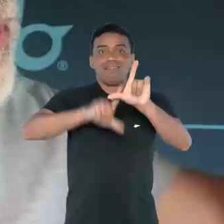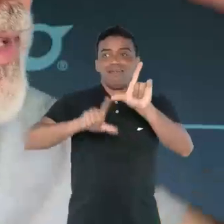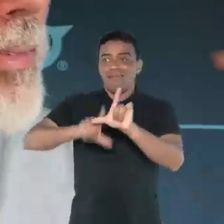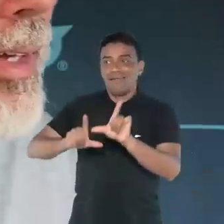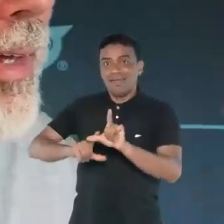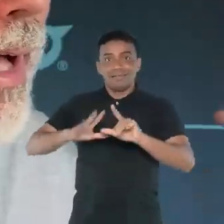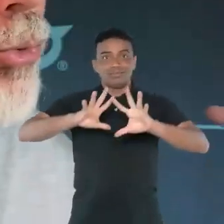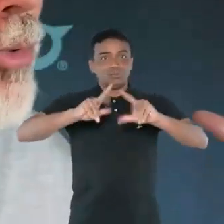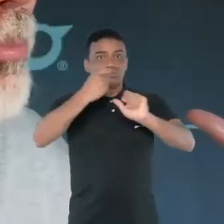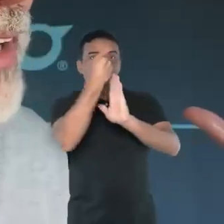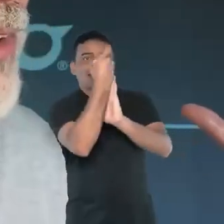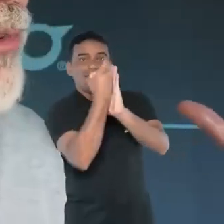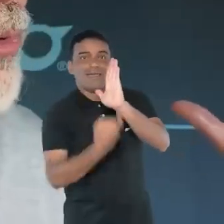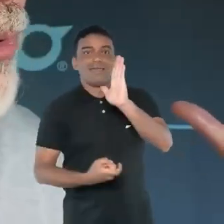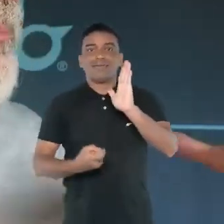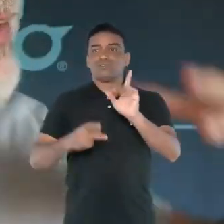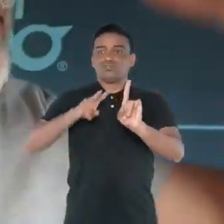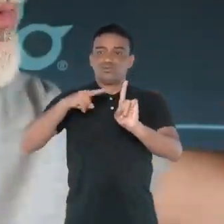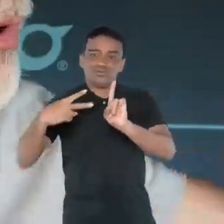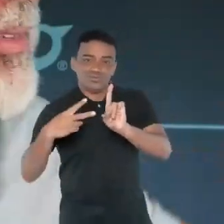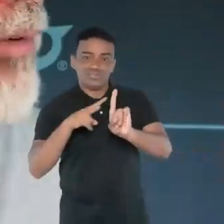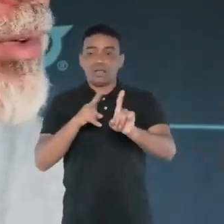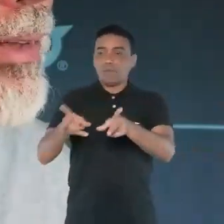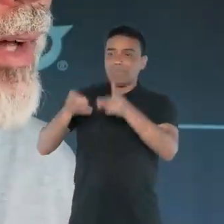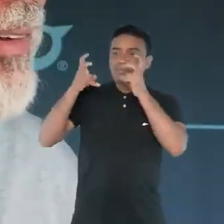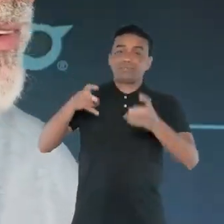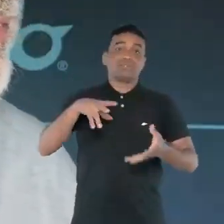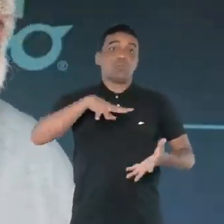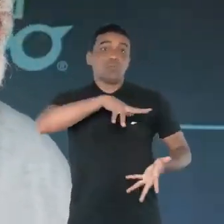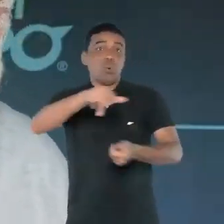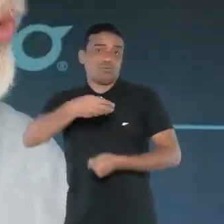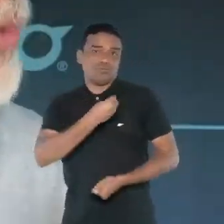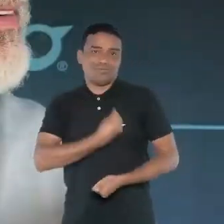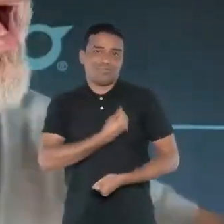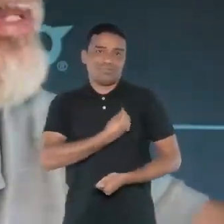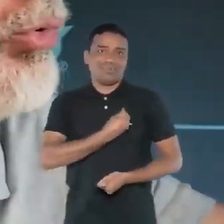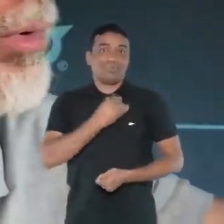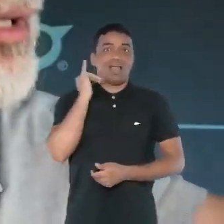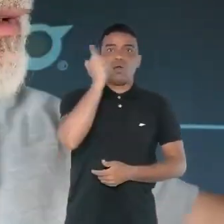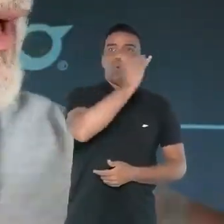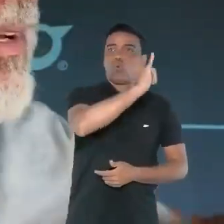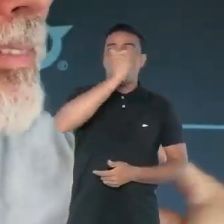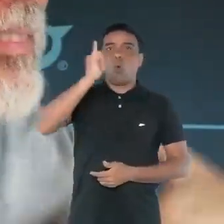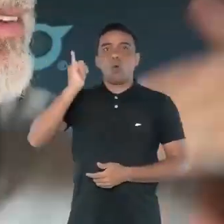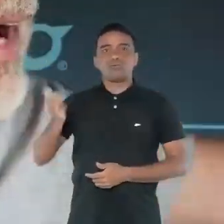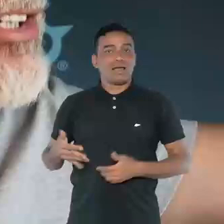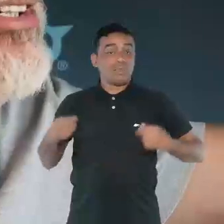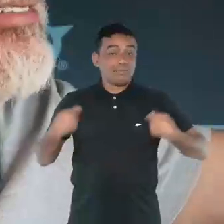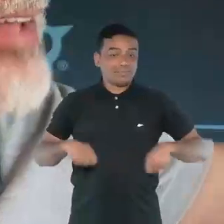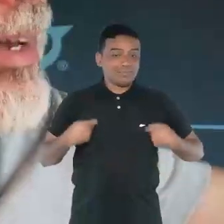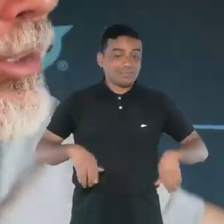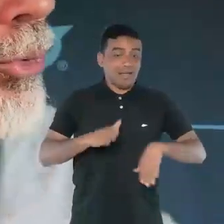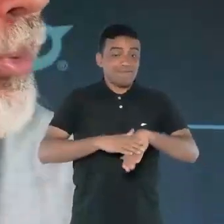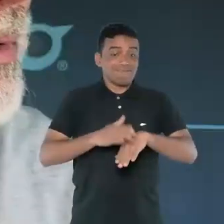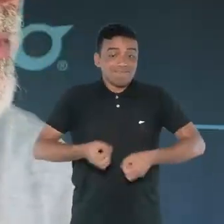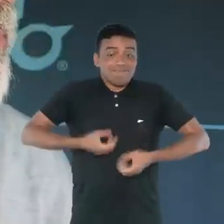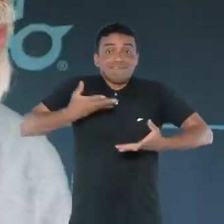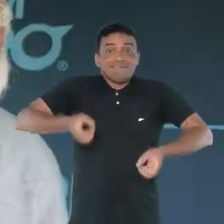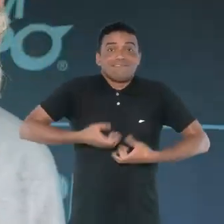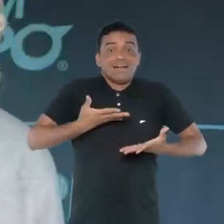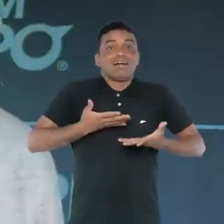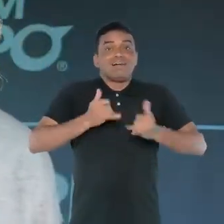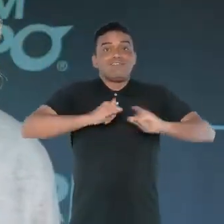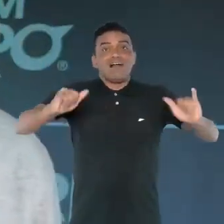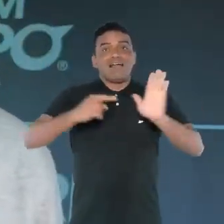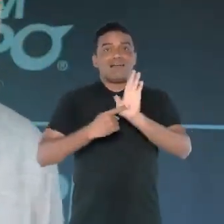juntar todas as suas observações e percepções da vida e a contar isso e ter necessidade de dizer isso para